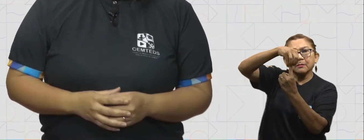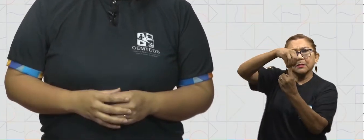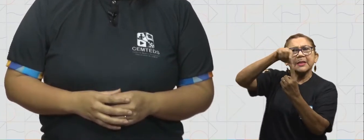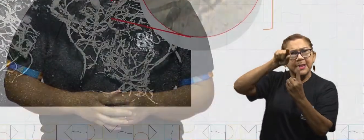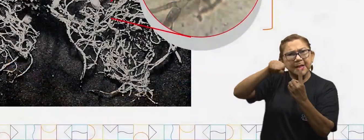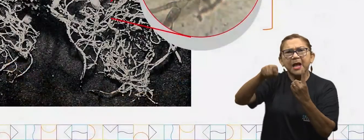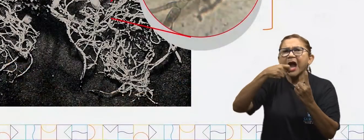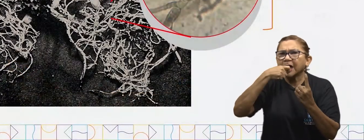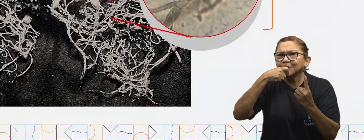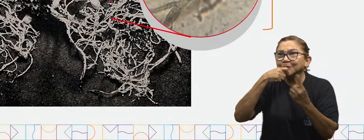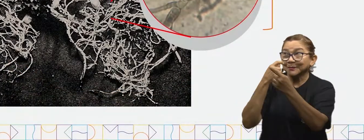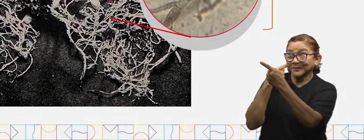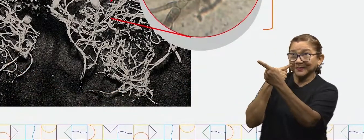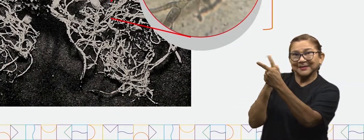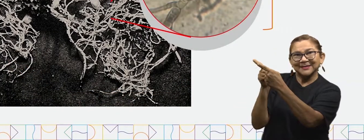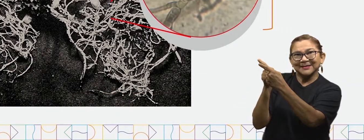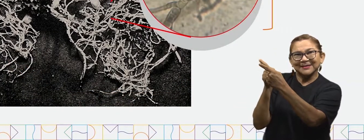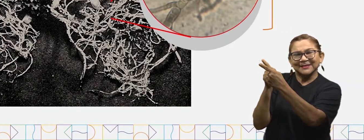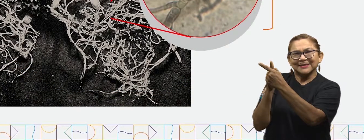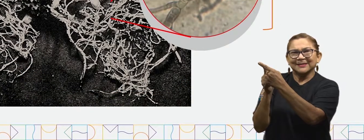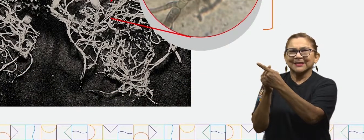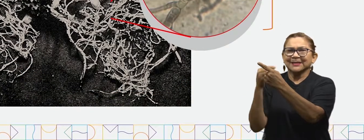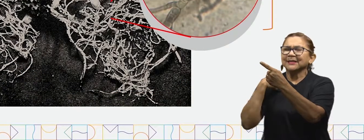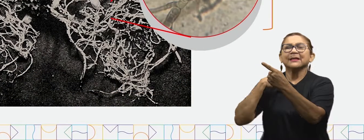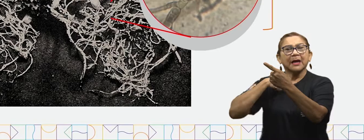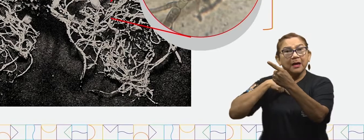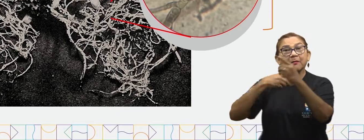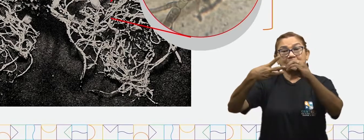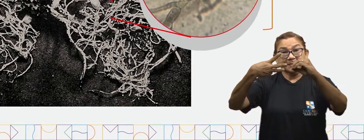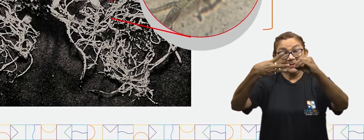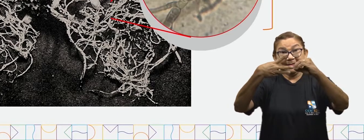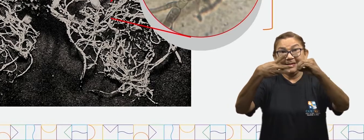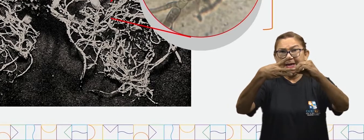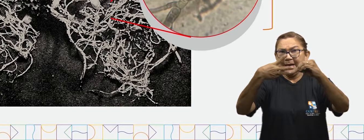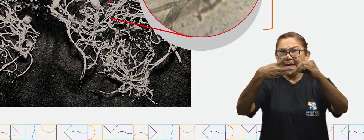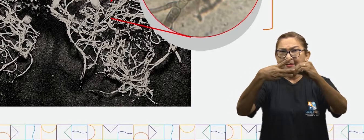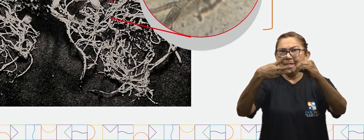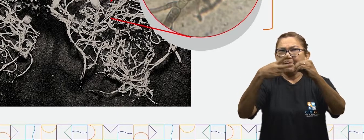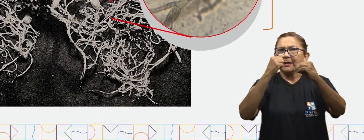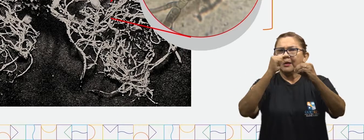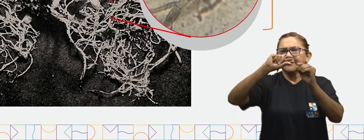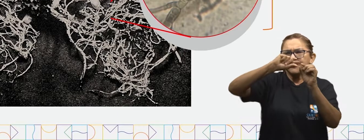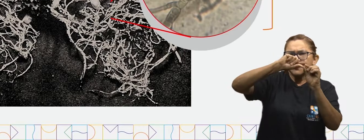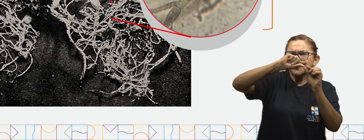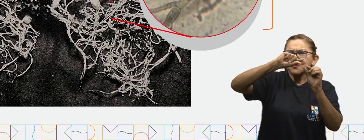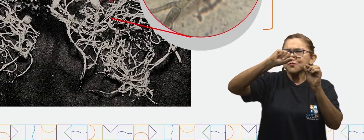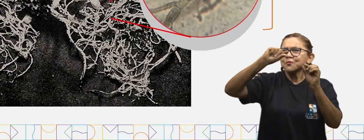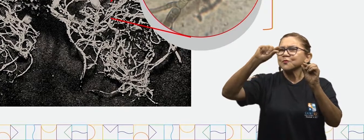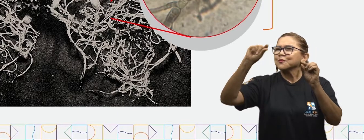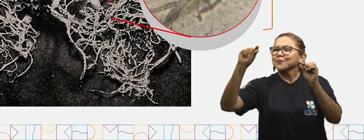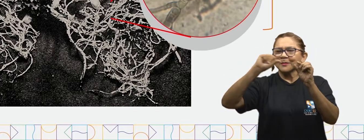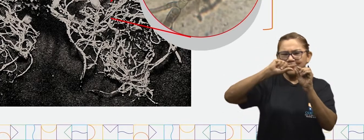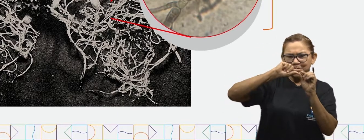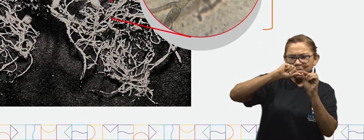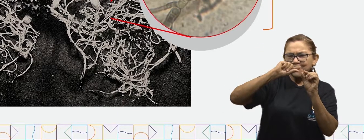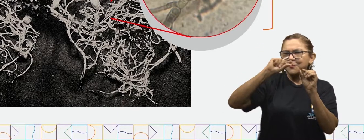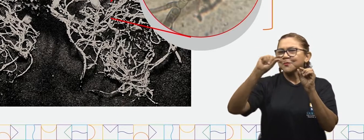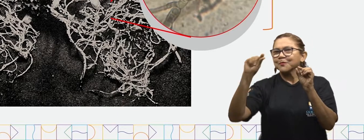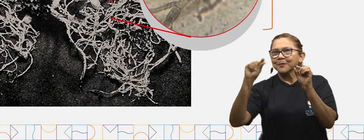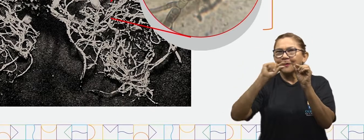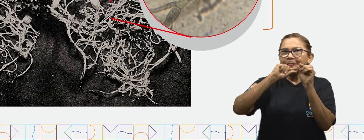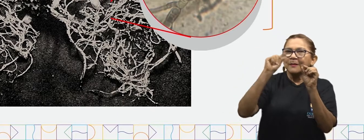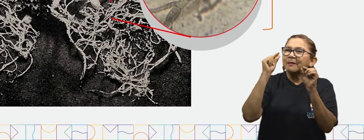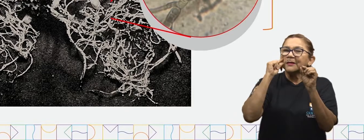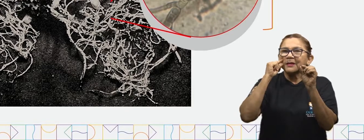um fungo! As células dos fungos se organizam em filamentos chamados hifas, que, por sua